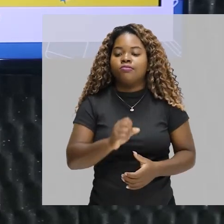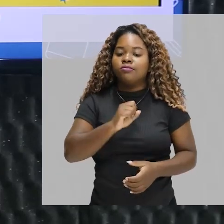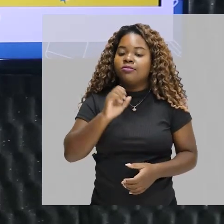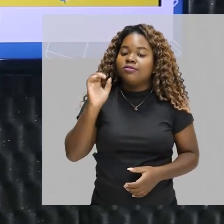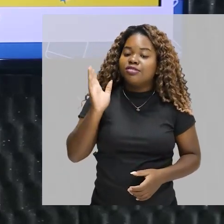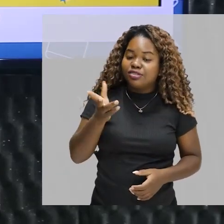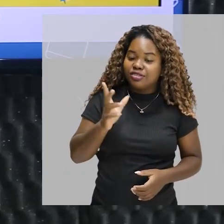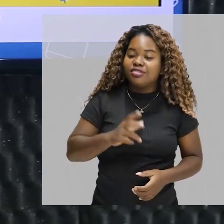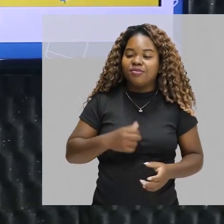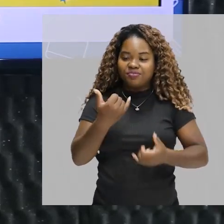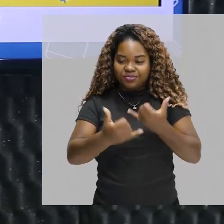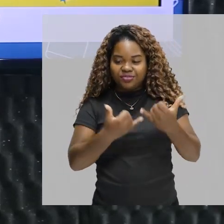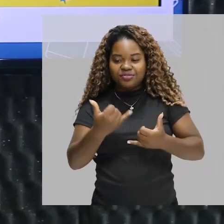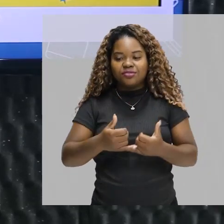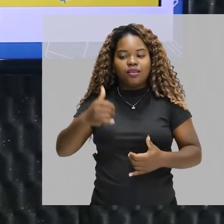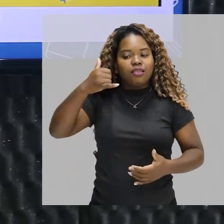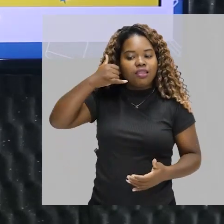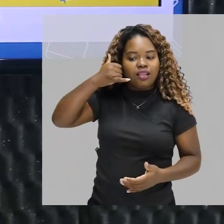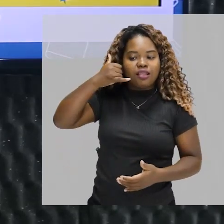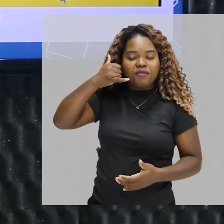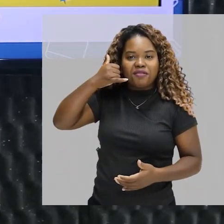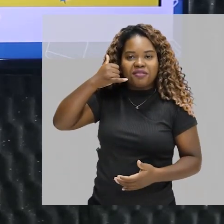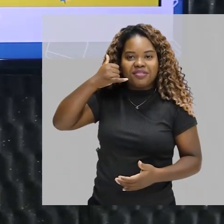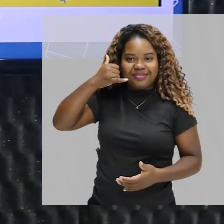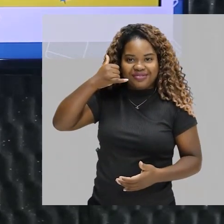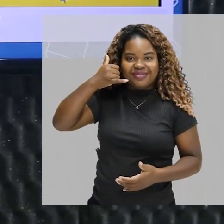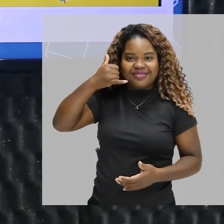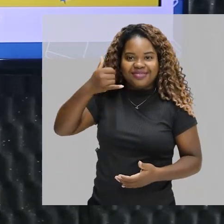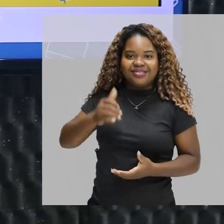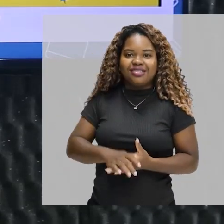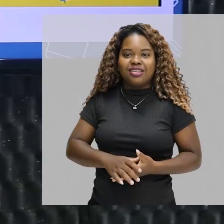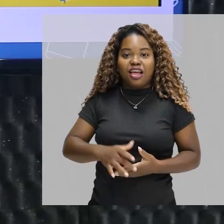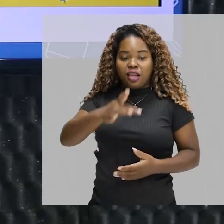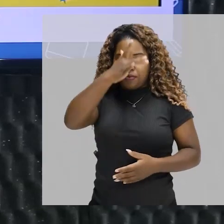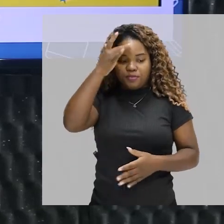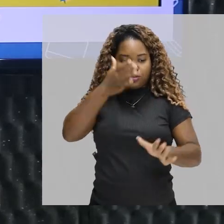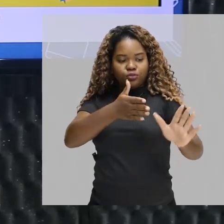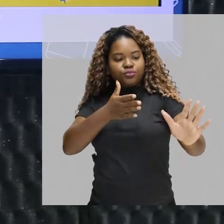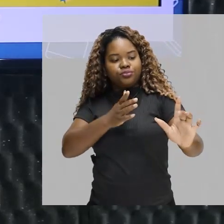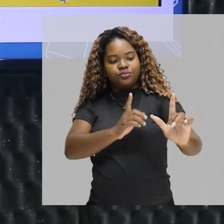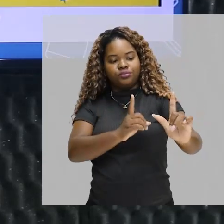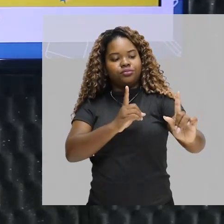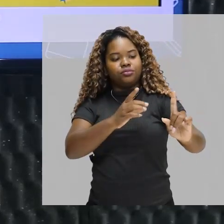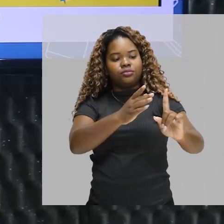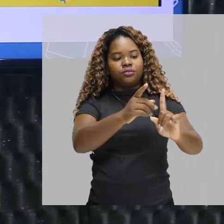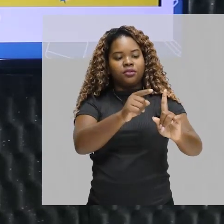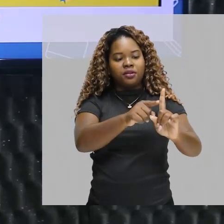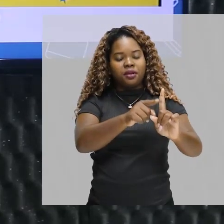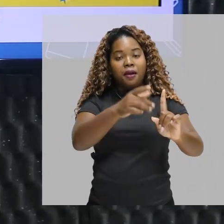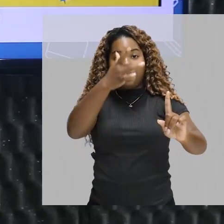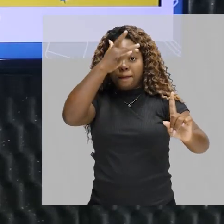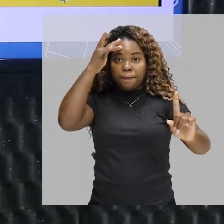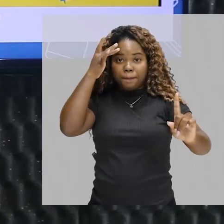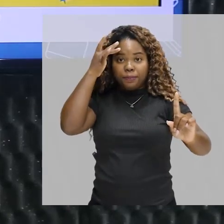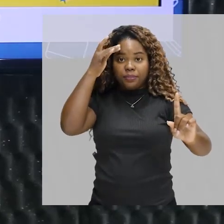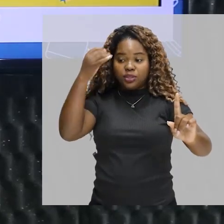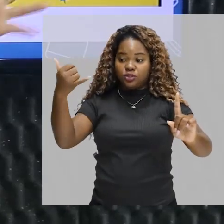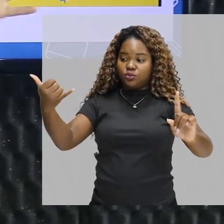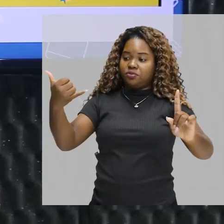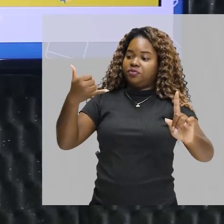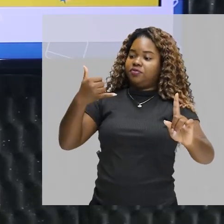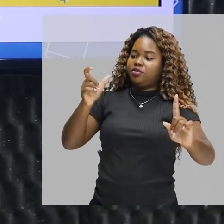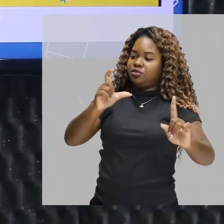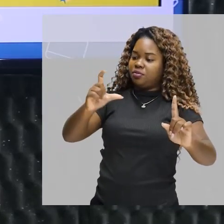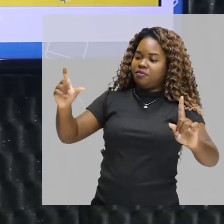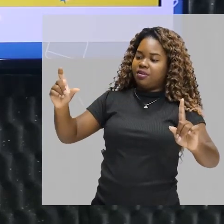a gente vai, brinca, uma pessoa que diz uma frase e a gente vai passando para outra, assim, às vezes tem 10